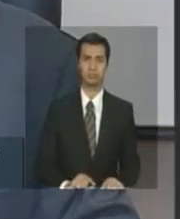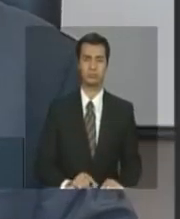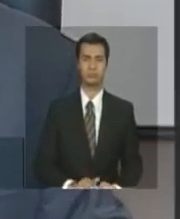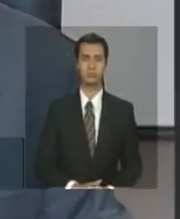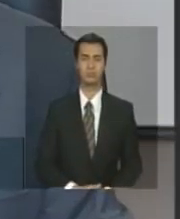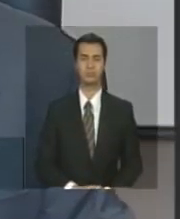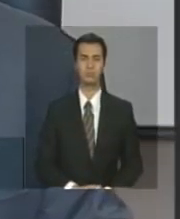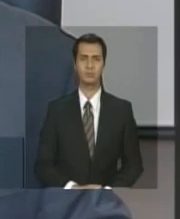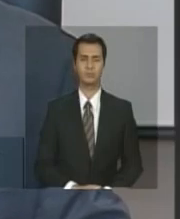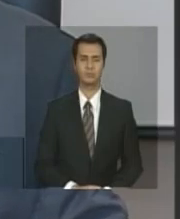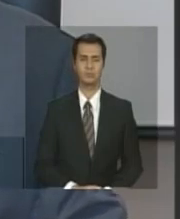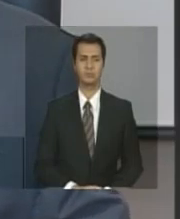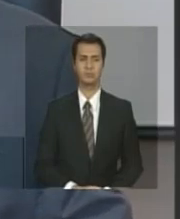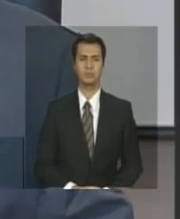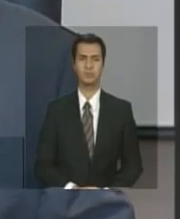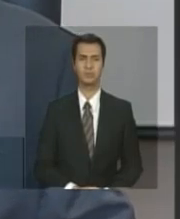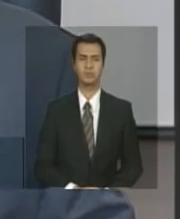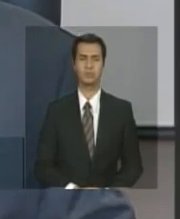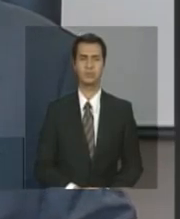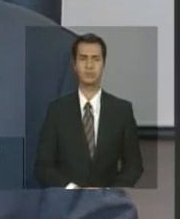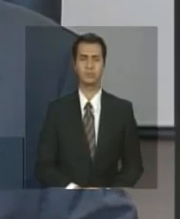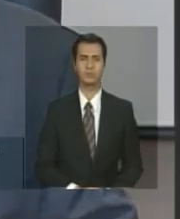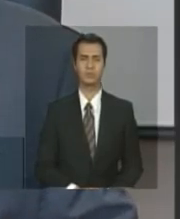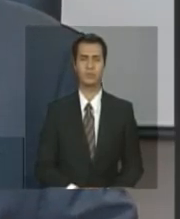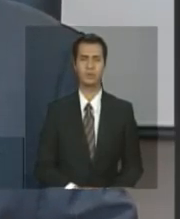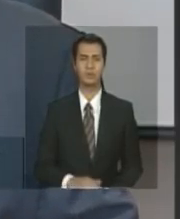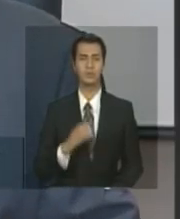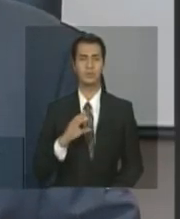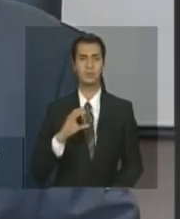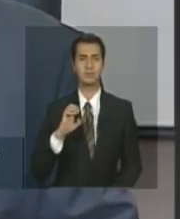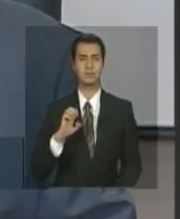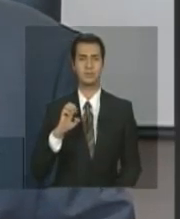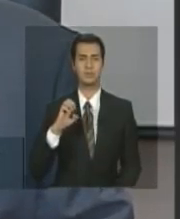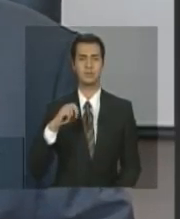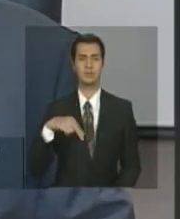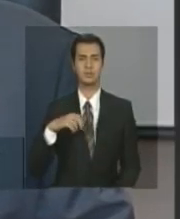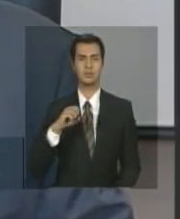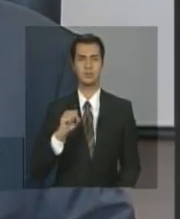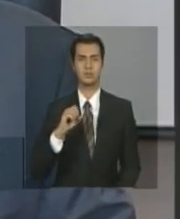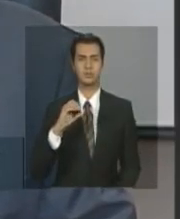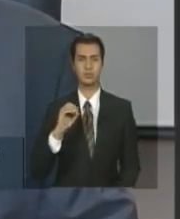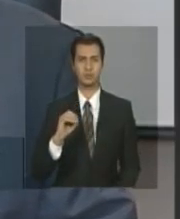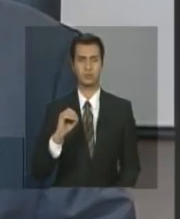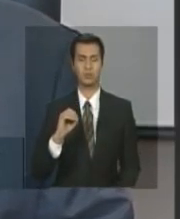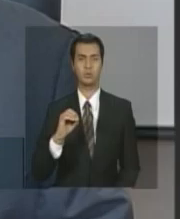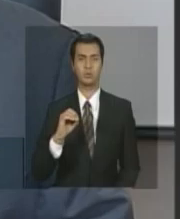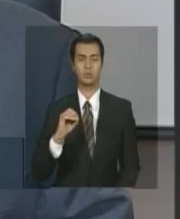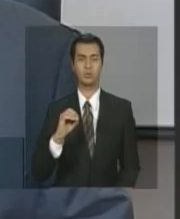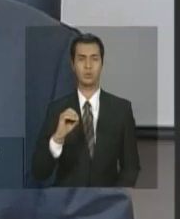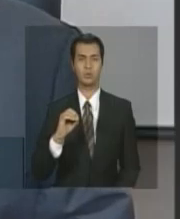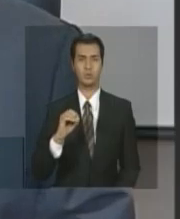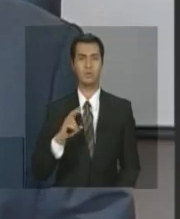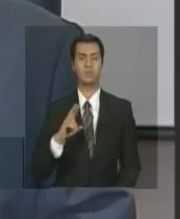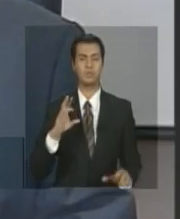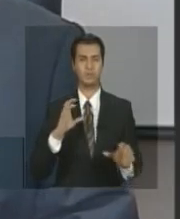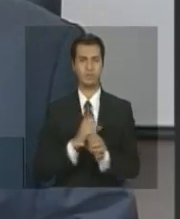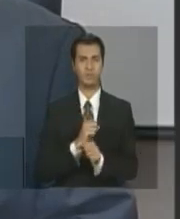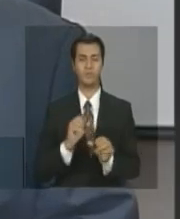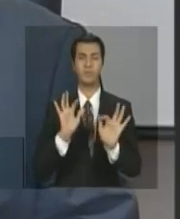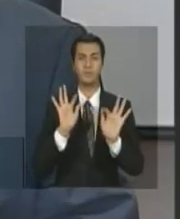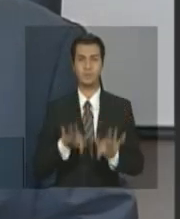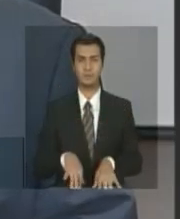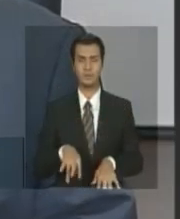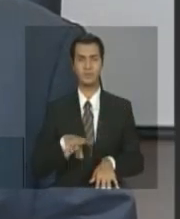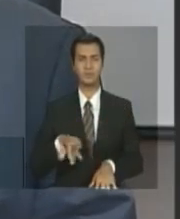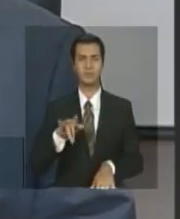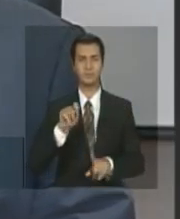E mais, tem uma coisa importantíssima. Se o censo populacional vai estar disponível, os dados de renda, a partir de fevereiro. Então, neste momento,